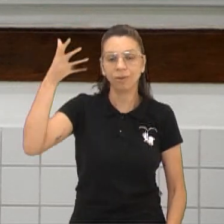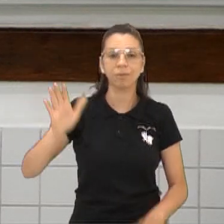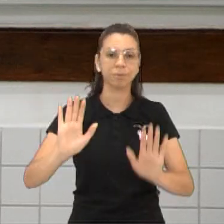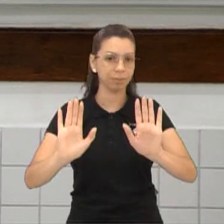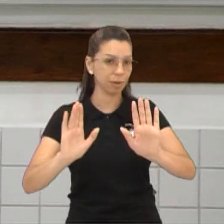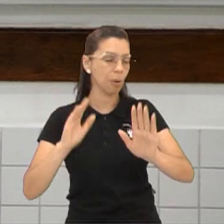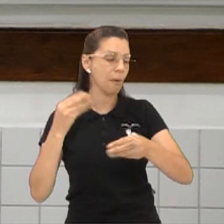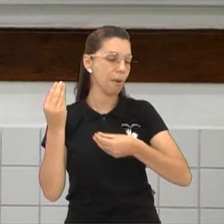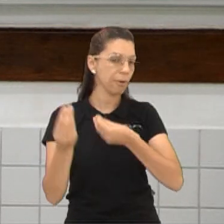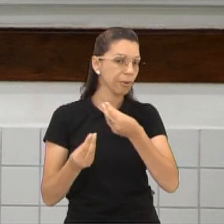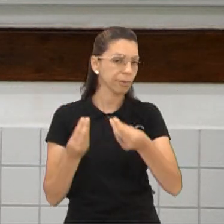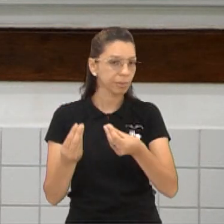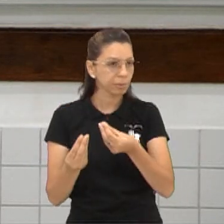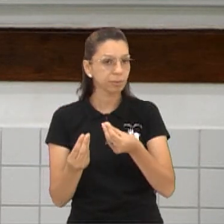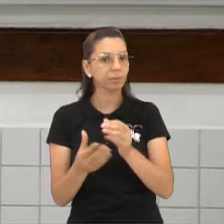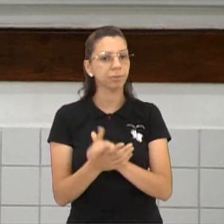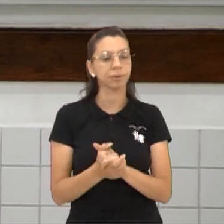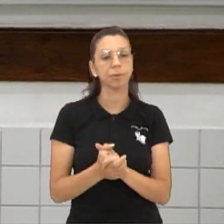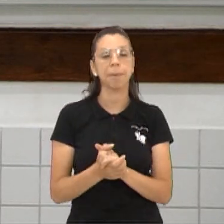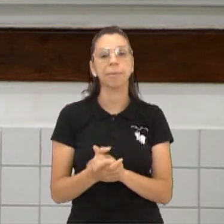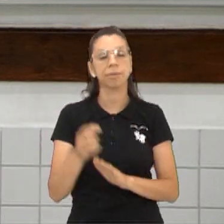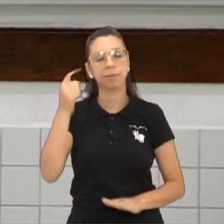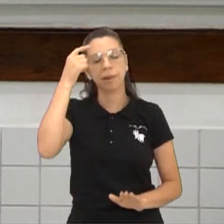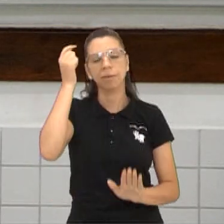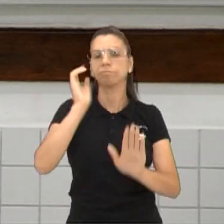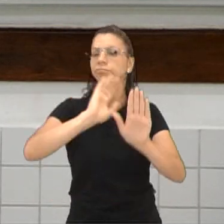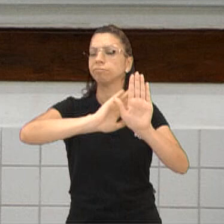aqui, pensando na questão da ideologia.